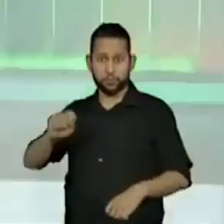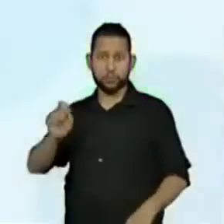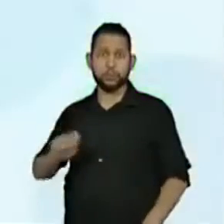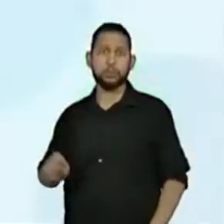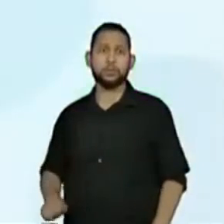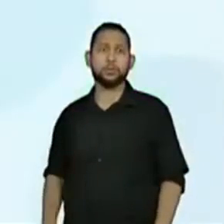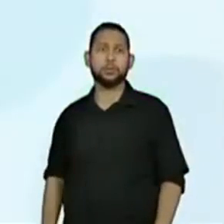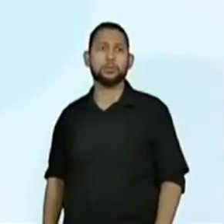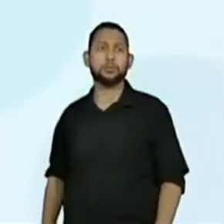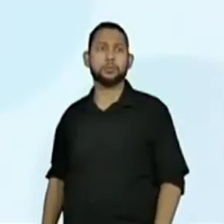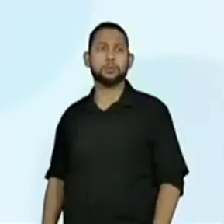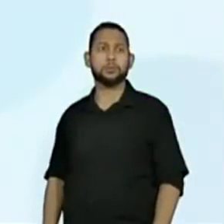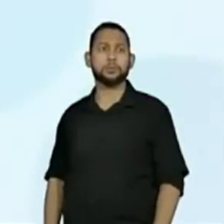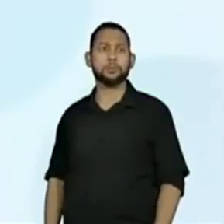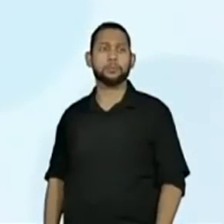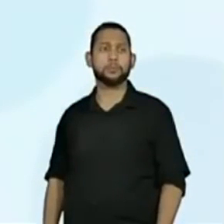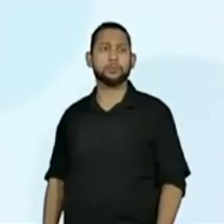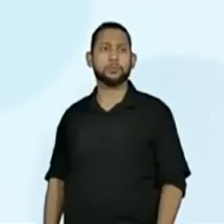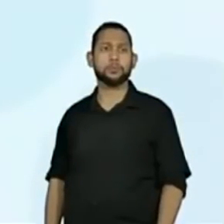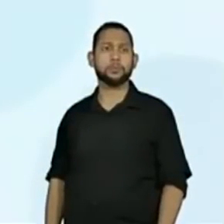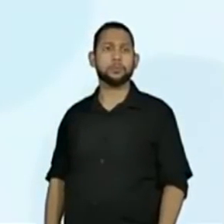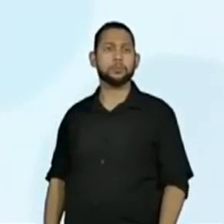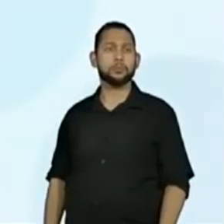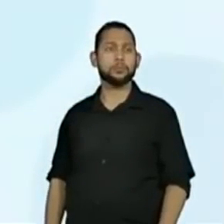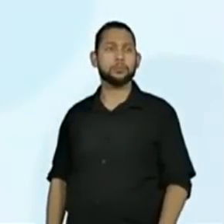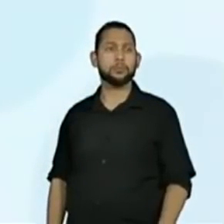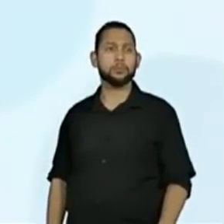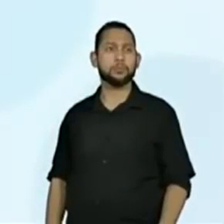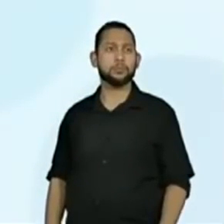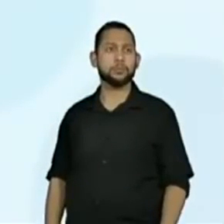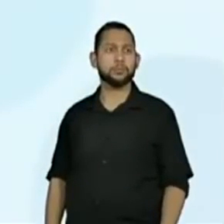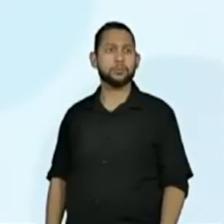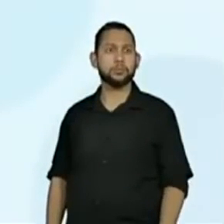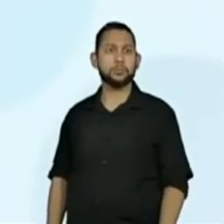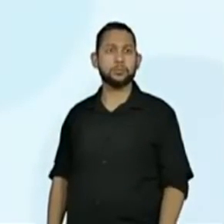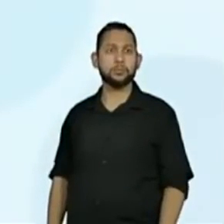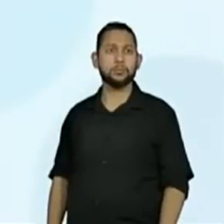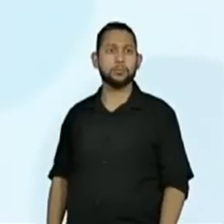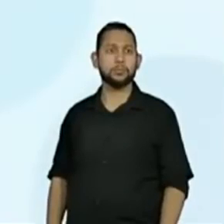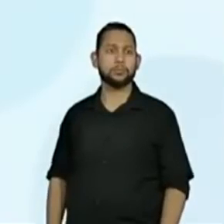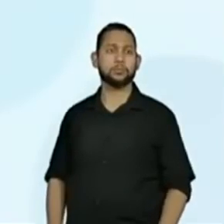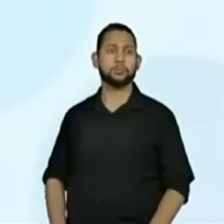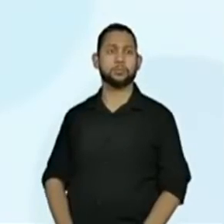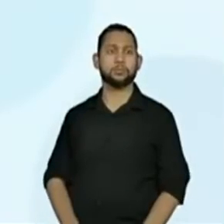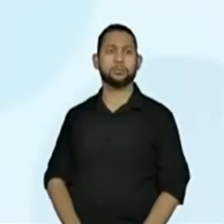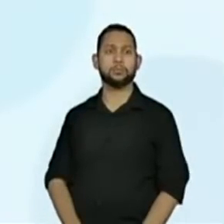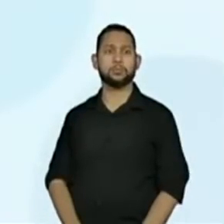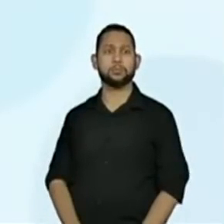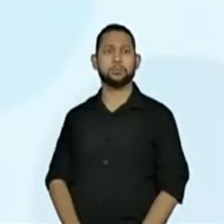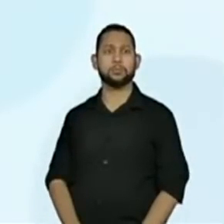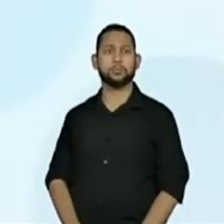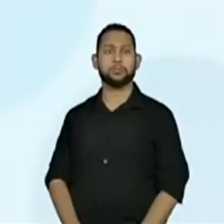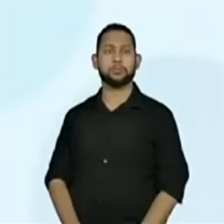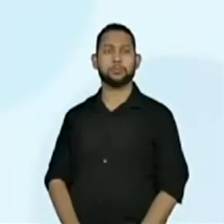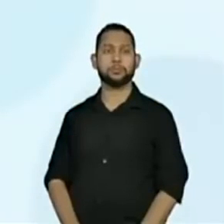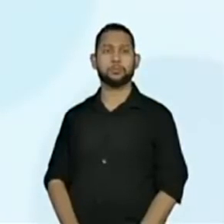baixo tá bom vou colocar uma canetinha verde para facilitar para vocês